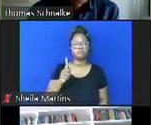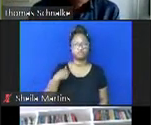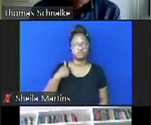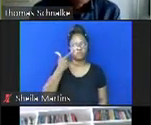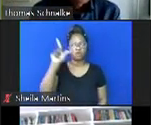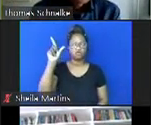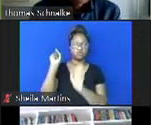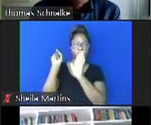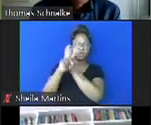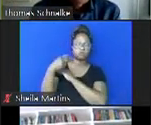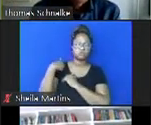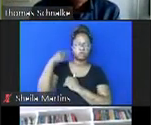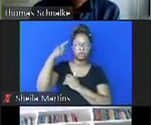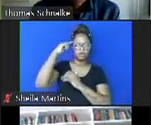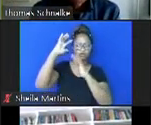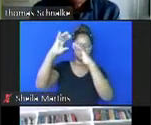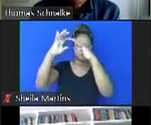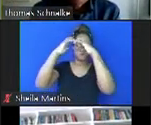pergunta,